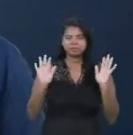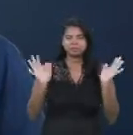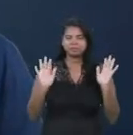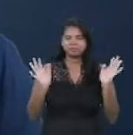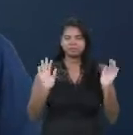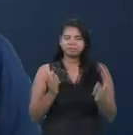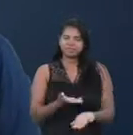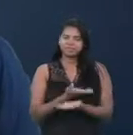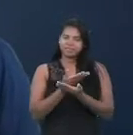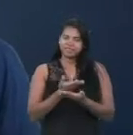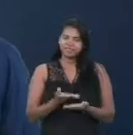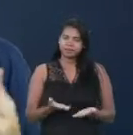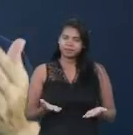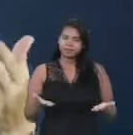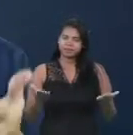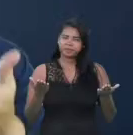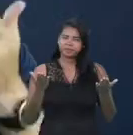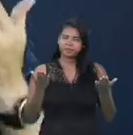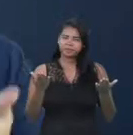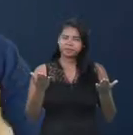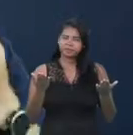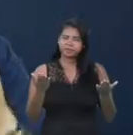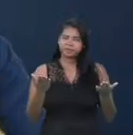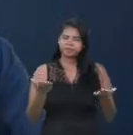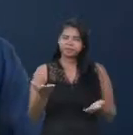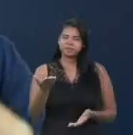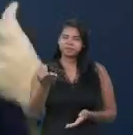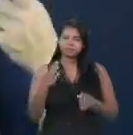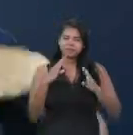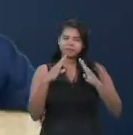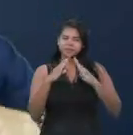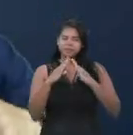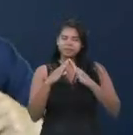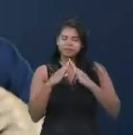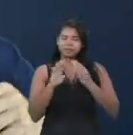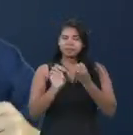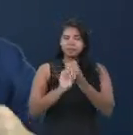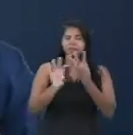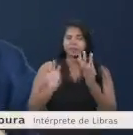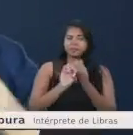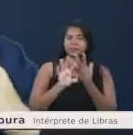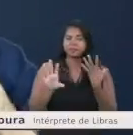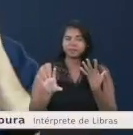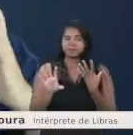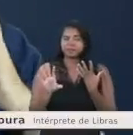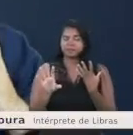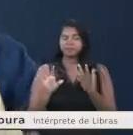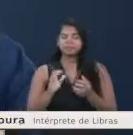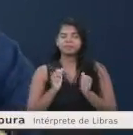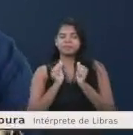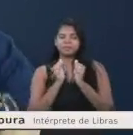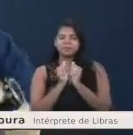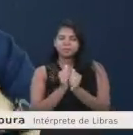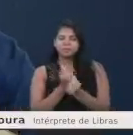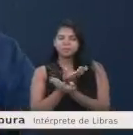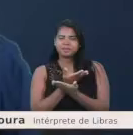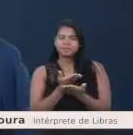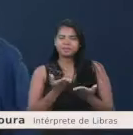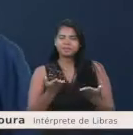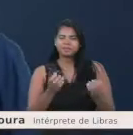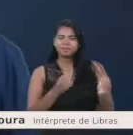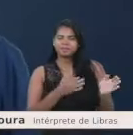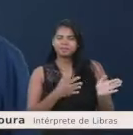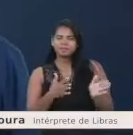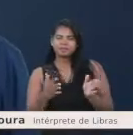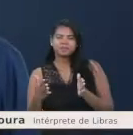Saudações, meus pequenos gafanhotos! Você que está aí na sua casa e eu que estou aqui desse outro lado, estamos juntos nessa sua